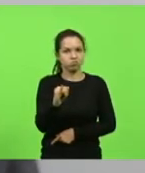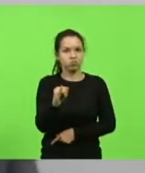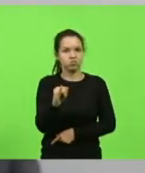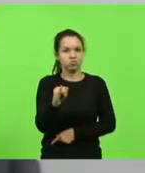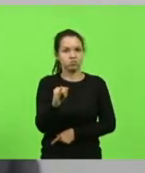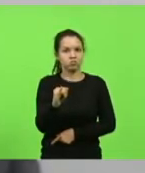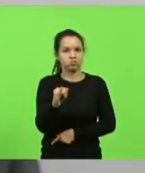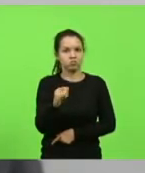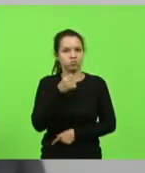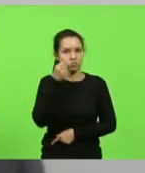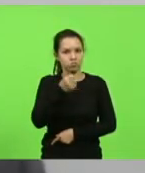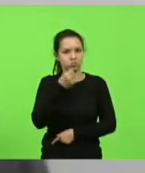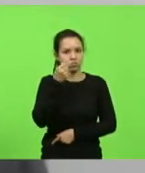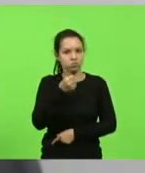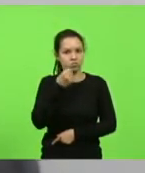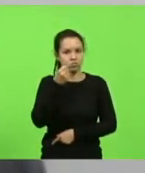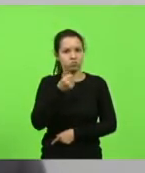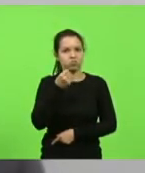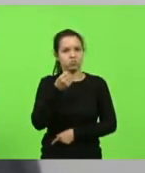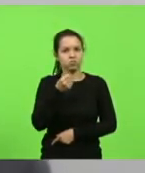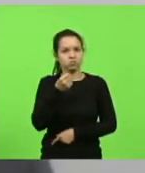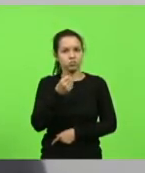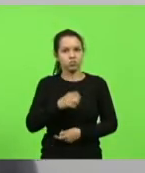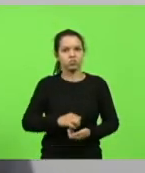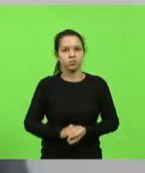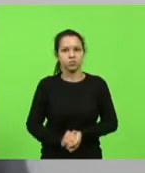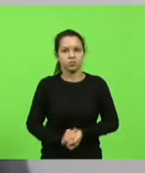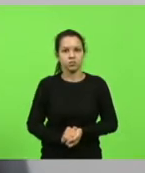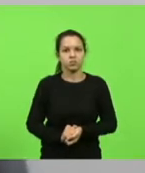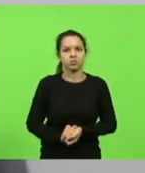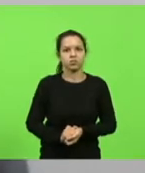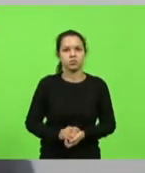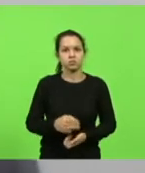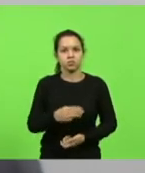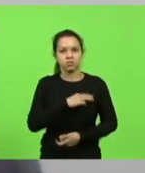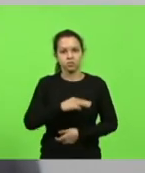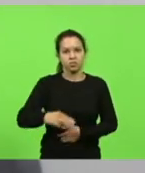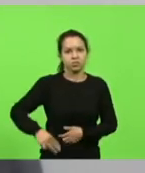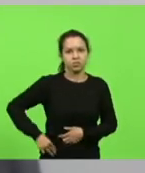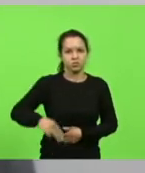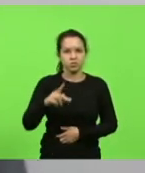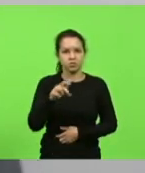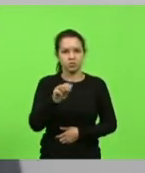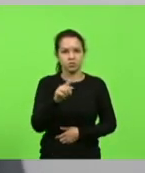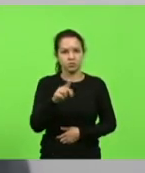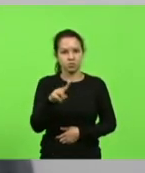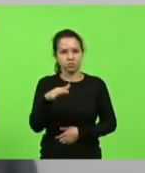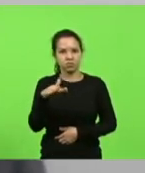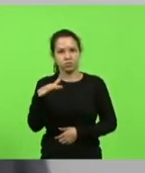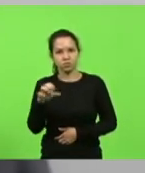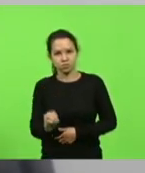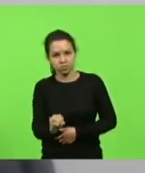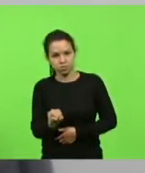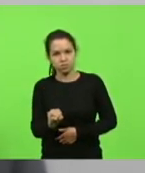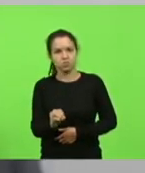Senado, onde o general Pazuello, o ex-ministro Pazuello, é uma das principais figuras e que